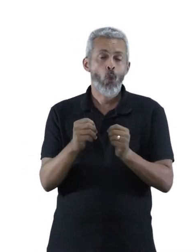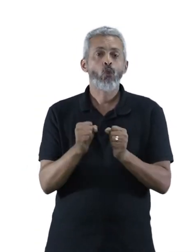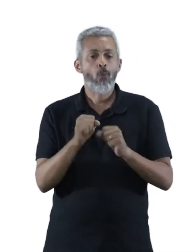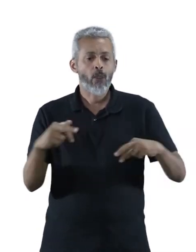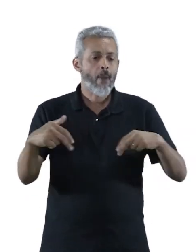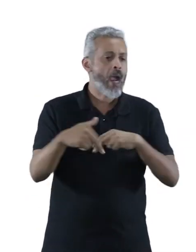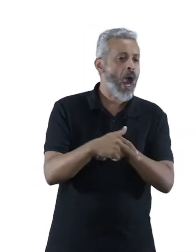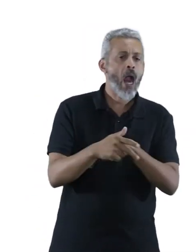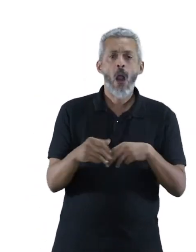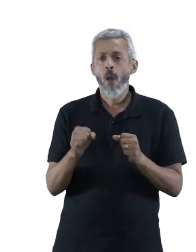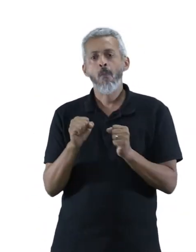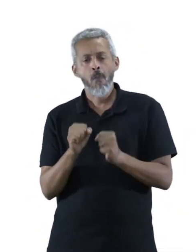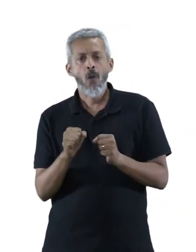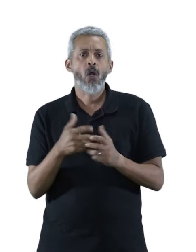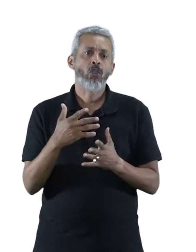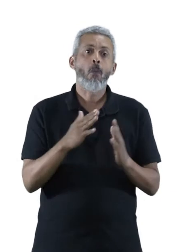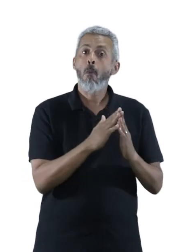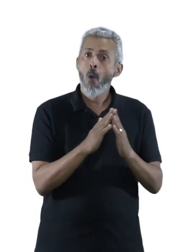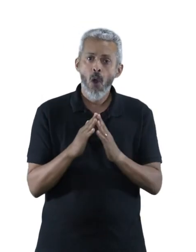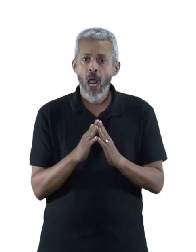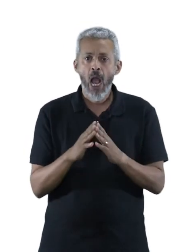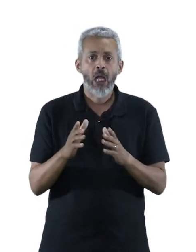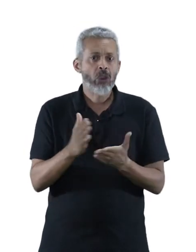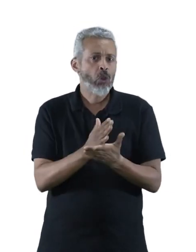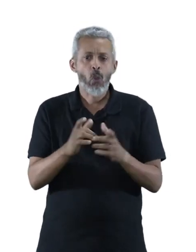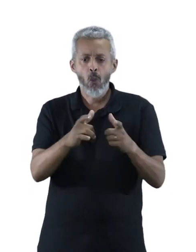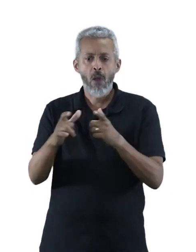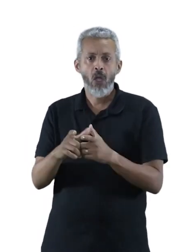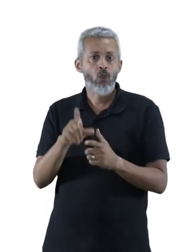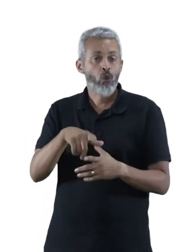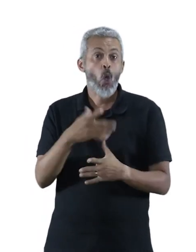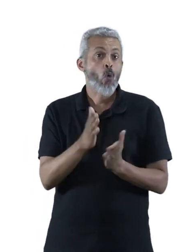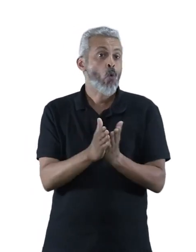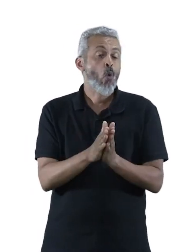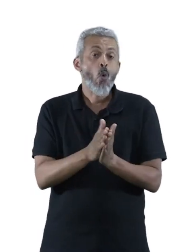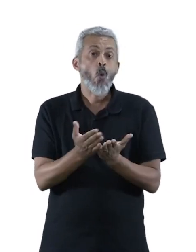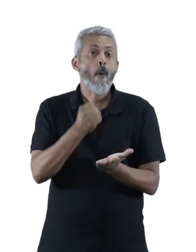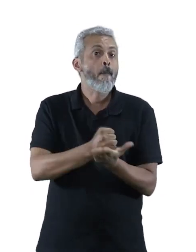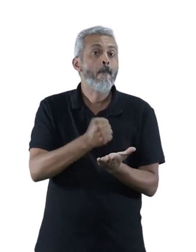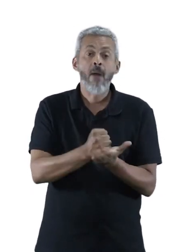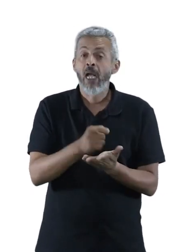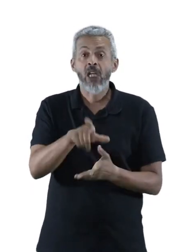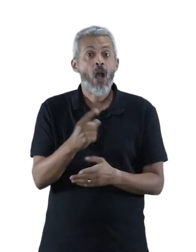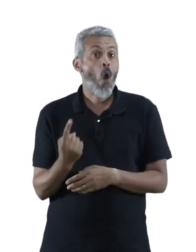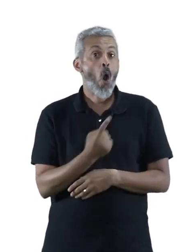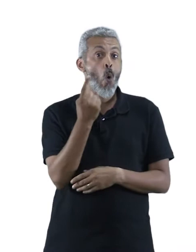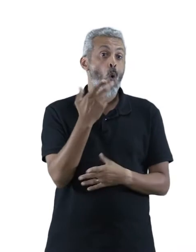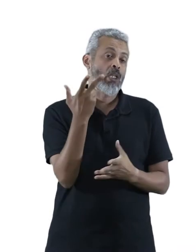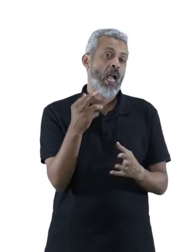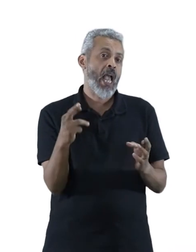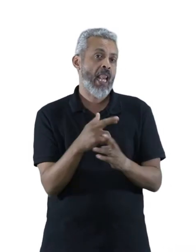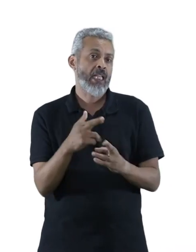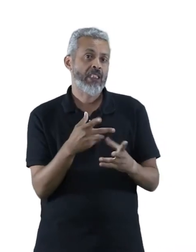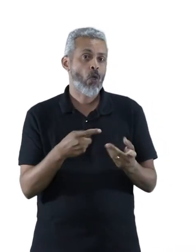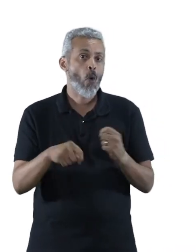podem circular, onde todos podem morar em determinadas áreas, com um único passaporte, com uma única relação comercial. Por